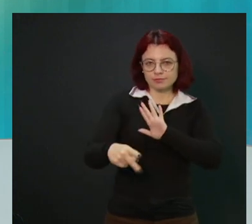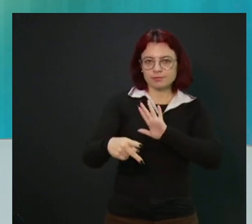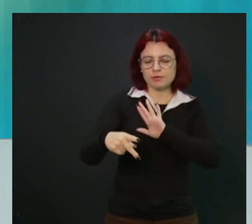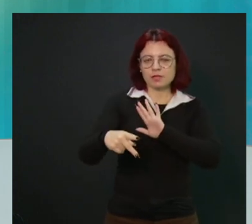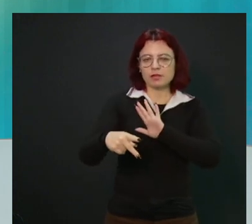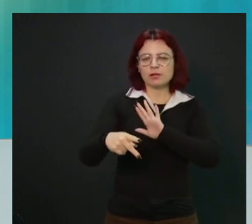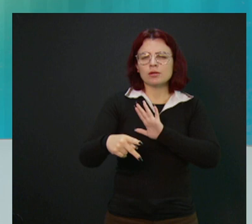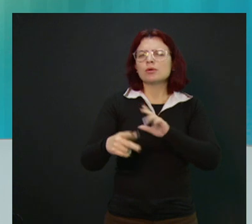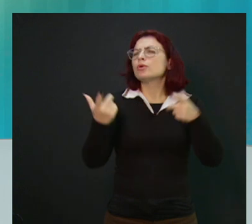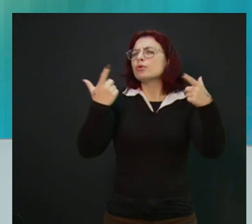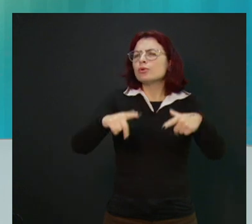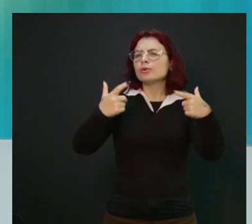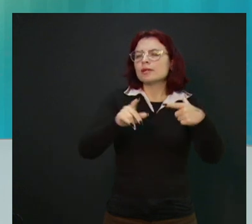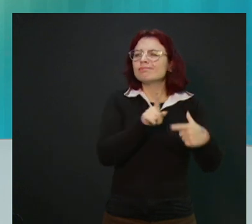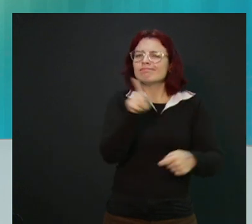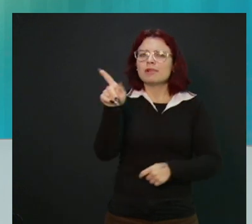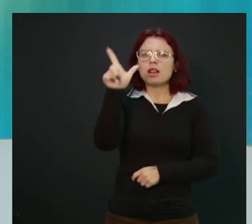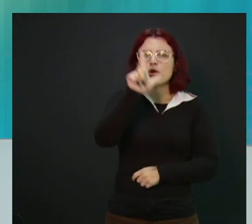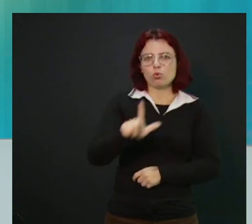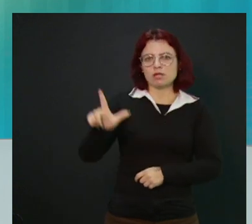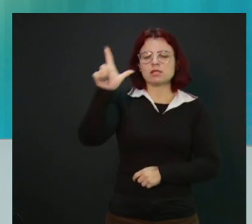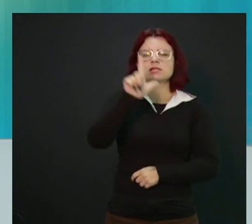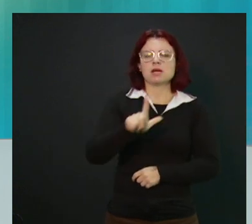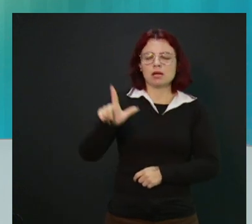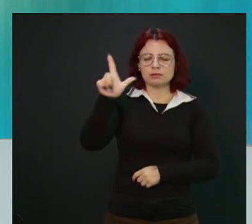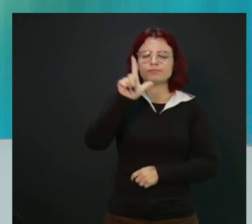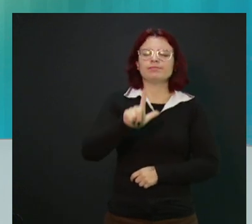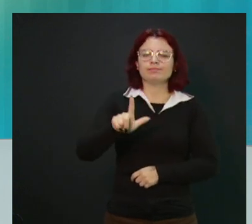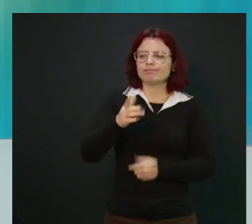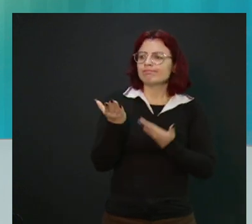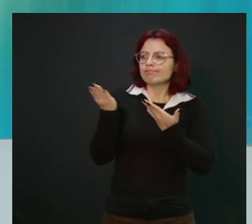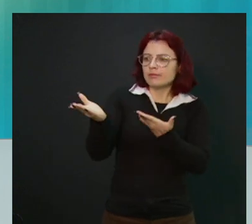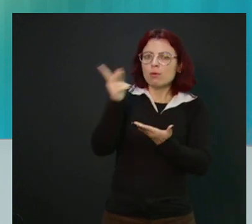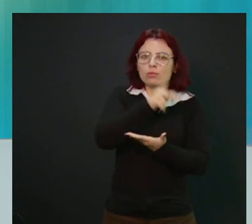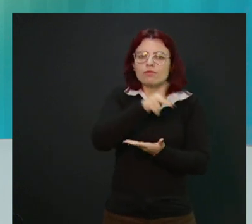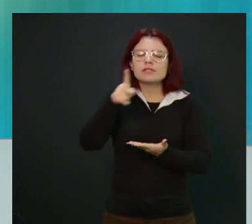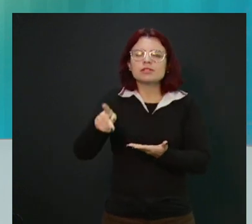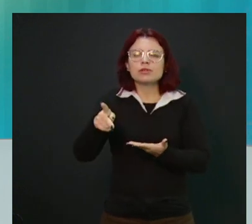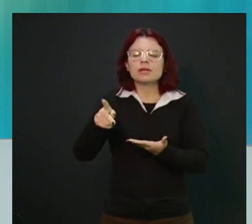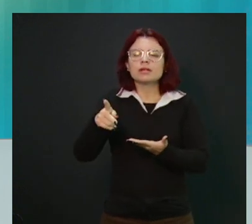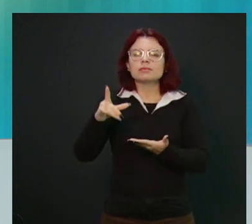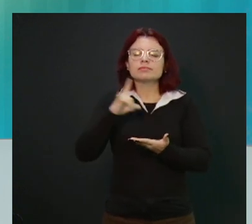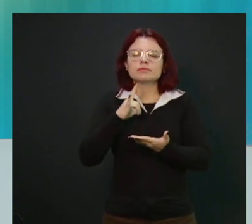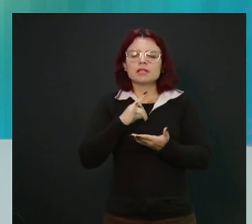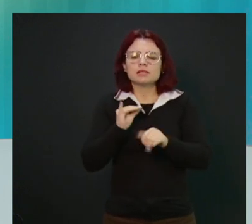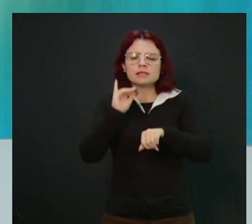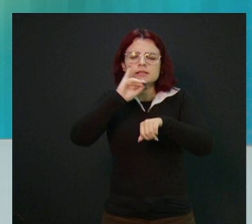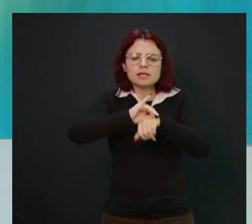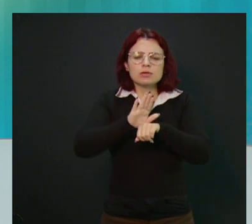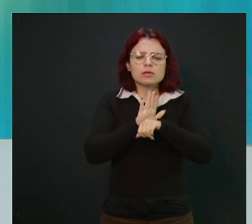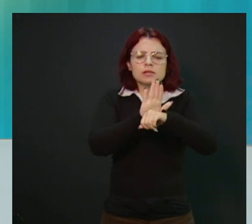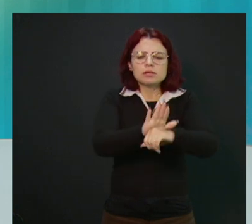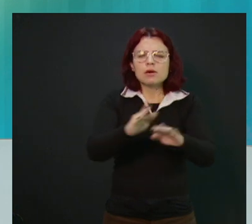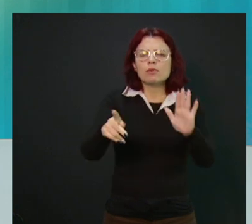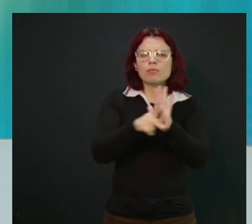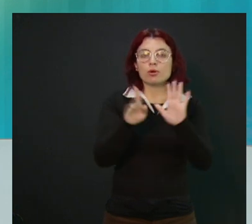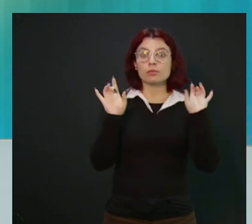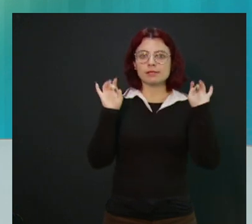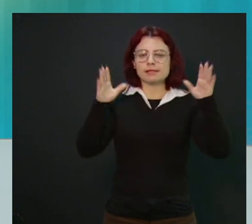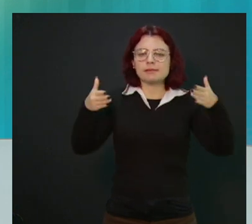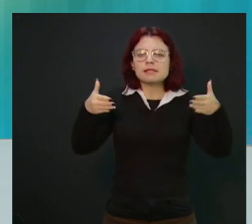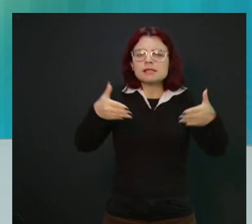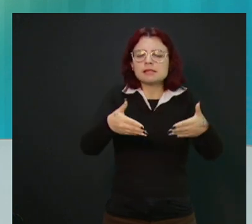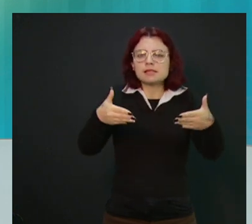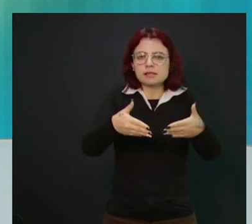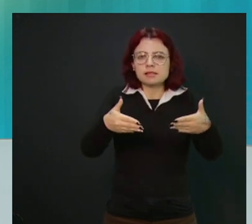Núcleo Regional de Londrina. Ela é professora no Centro de Atendimento